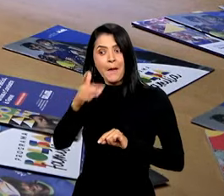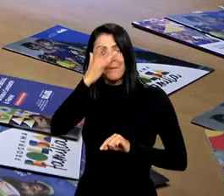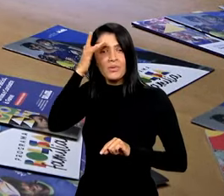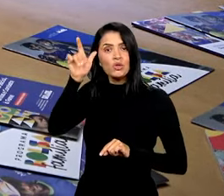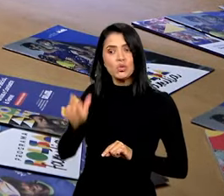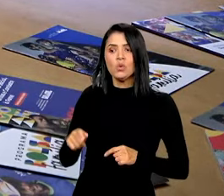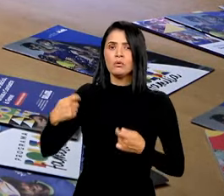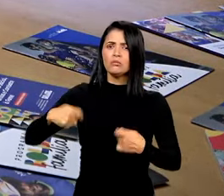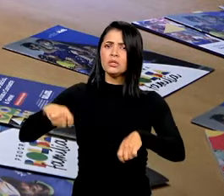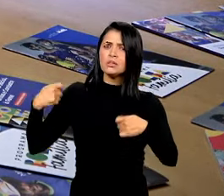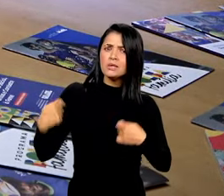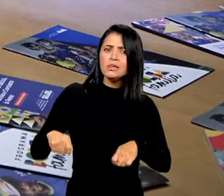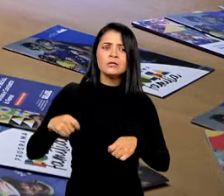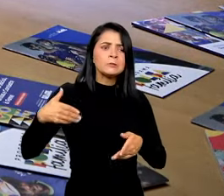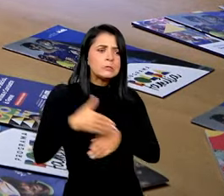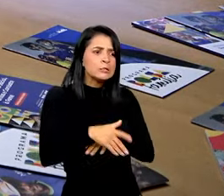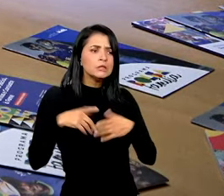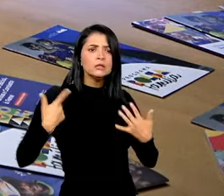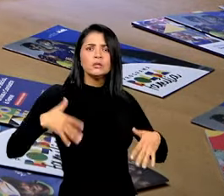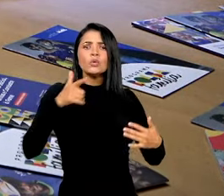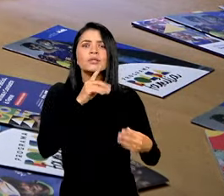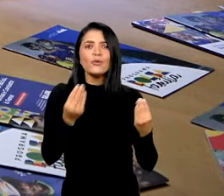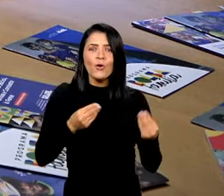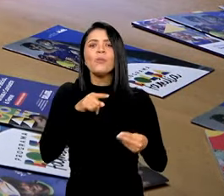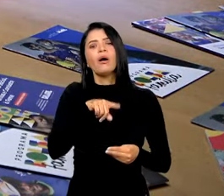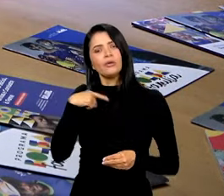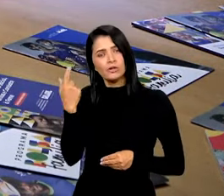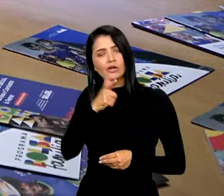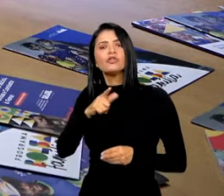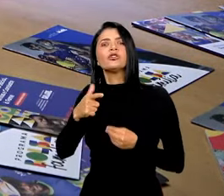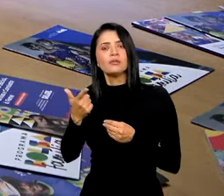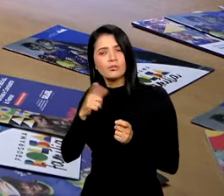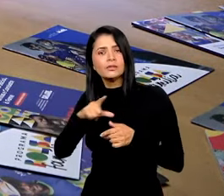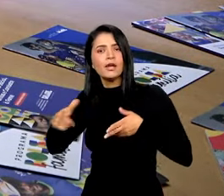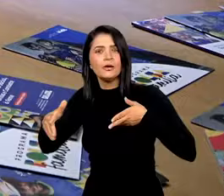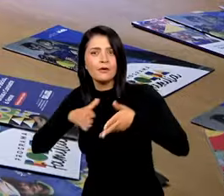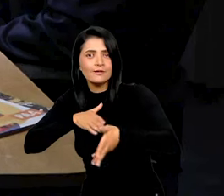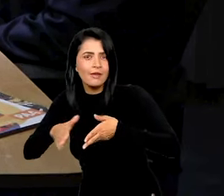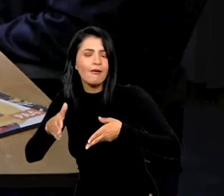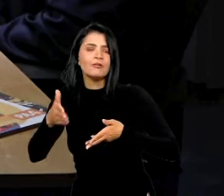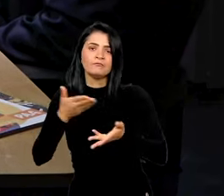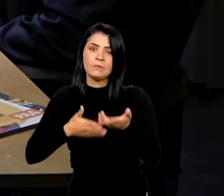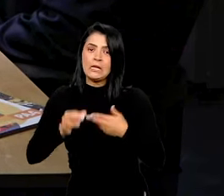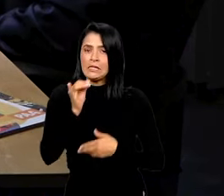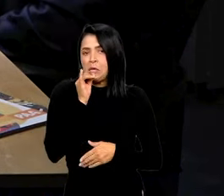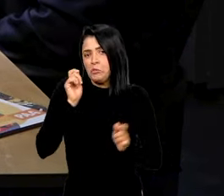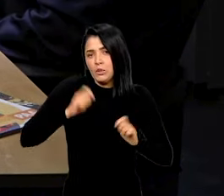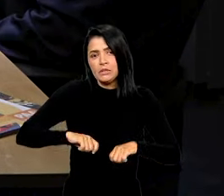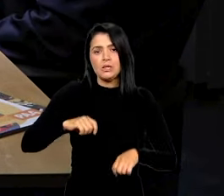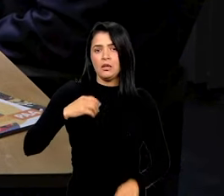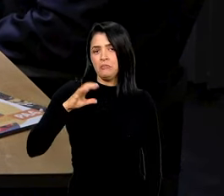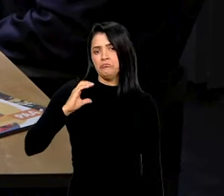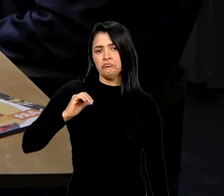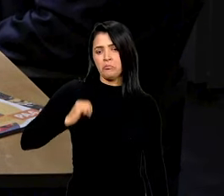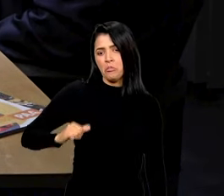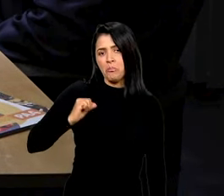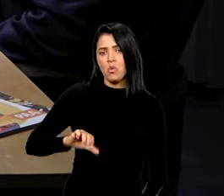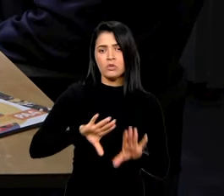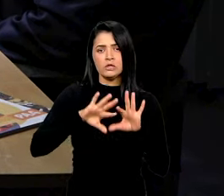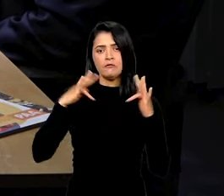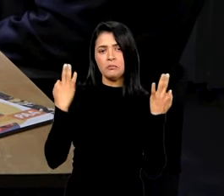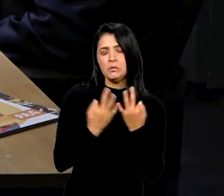fato precisa acessar o benefício, seja o benefício de renda como Bolsa Família ou benefício